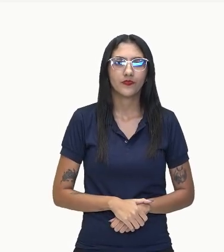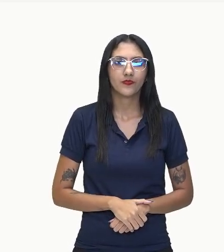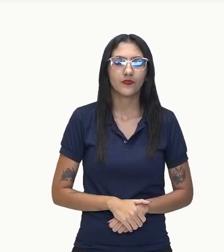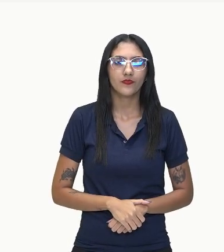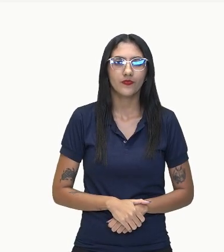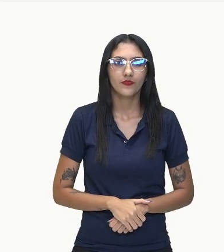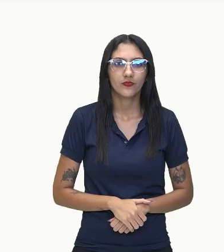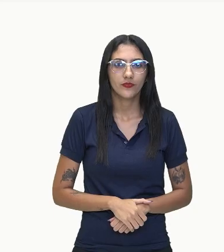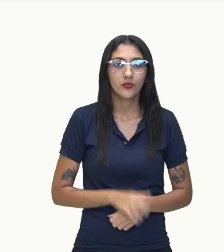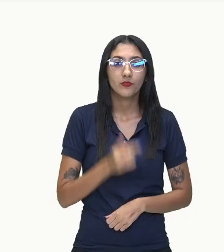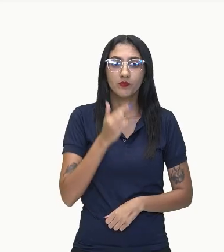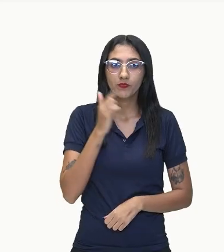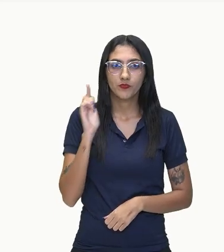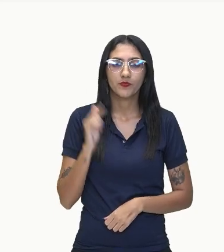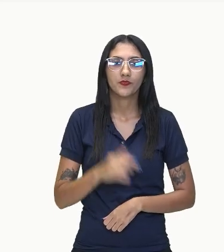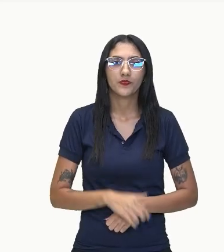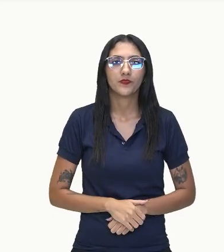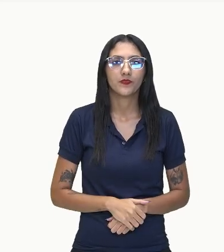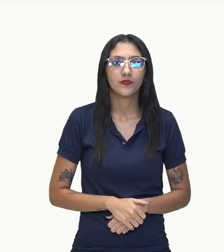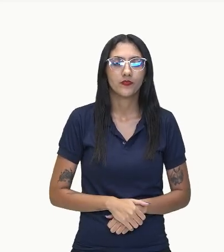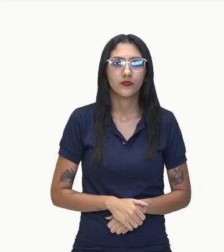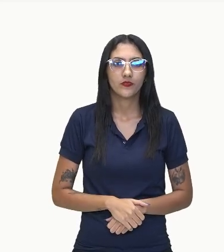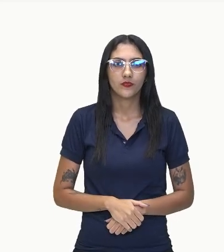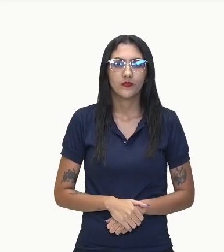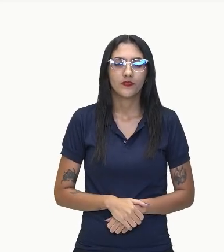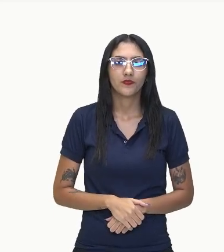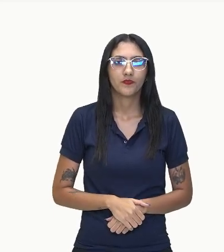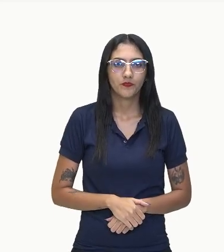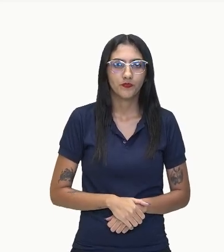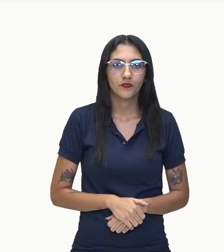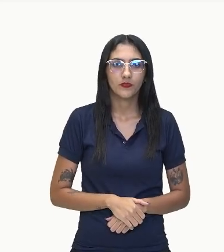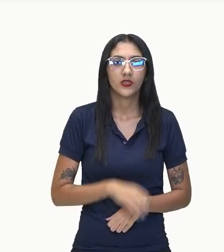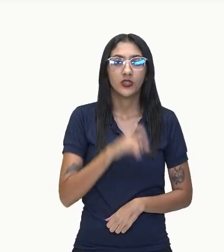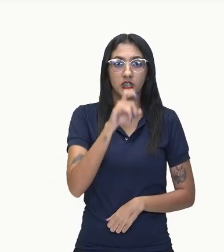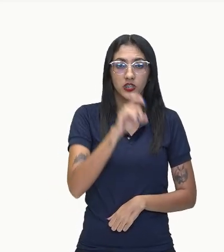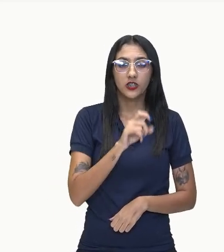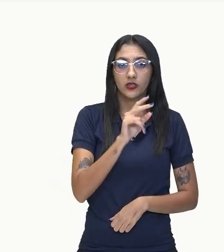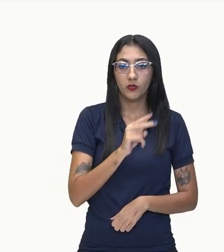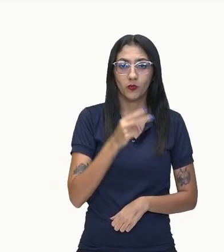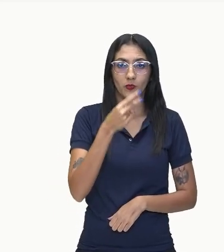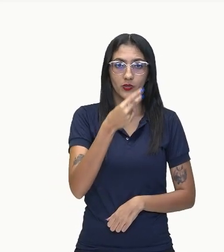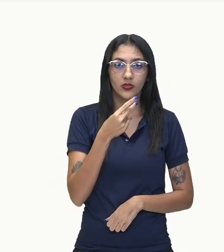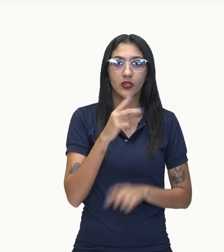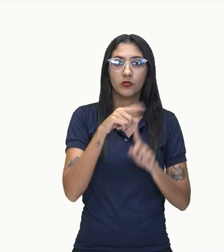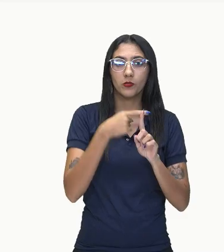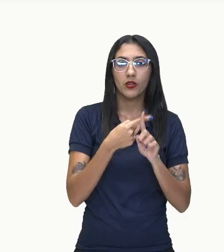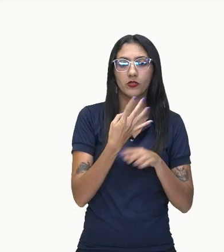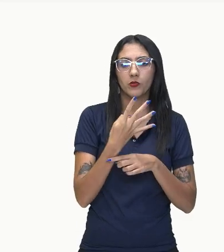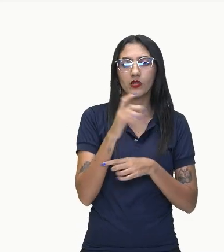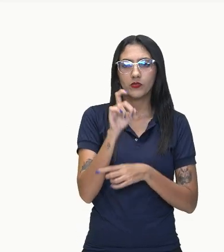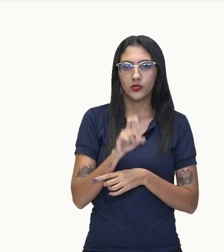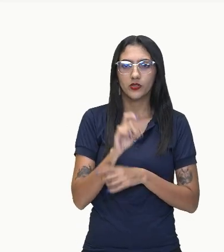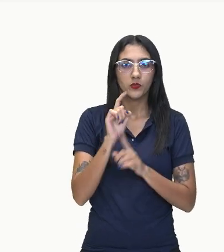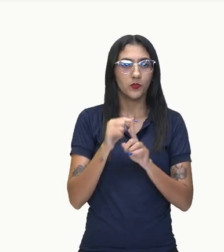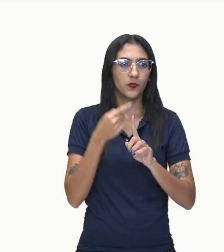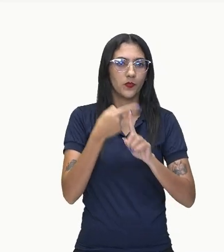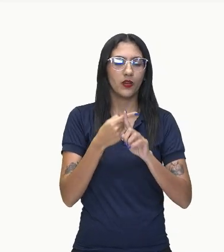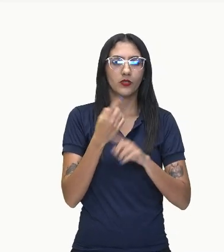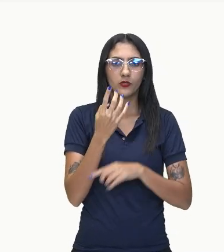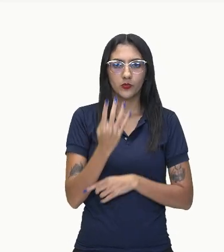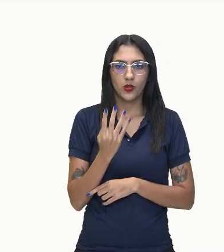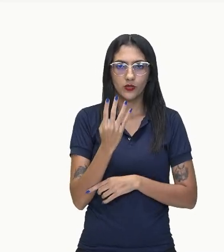Vamos para o próximo item. F de x igual a x ao quadrado mais 4x mais 4.